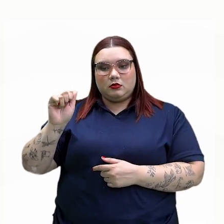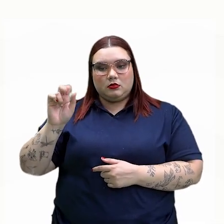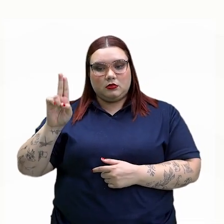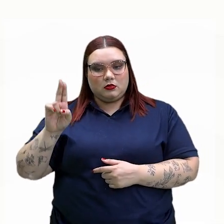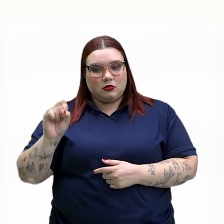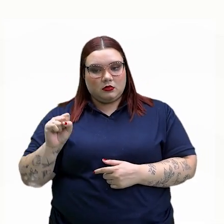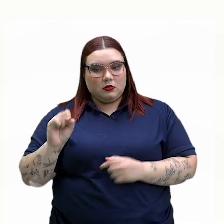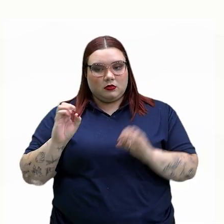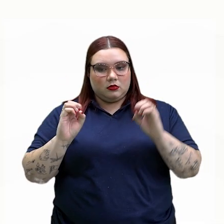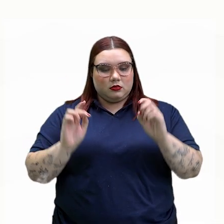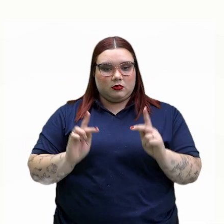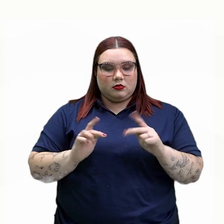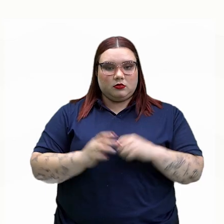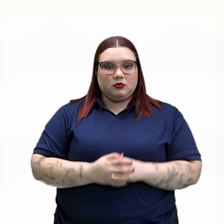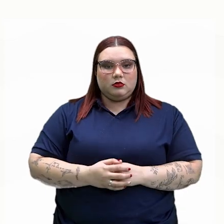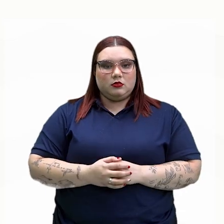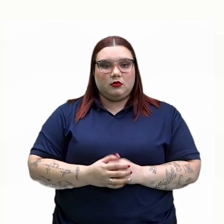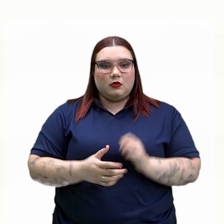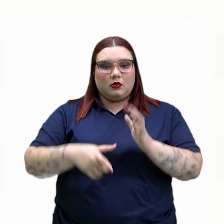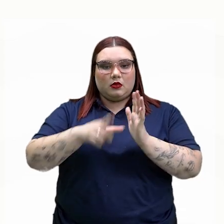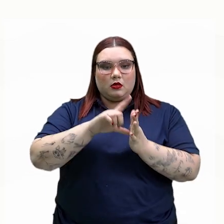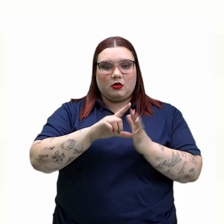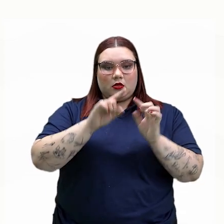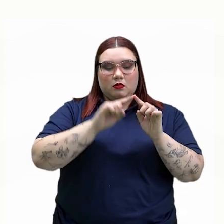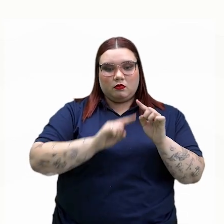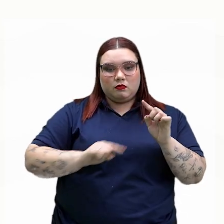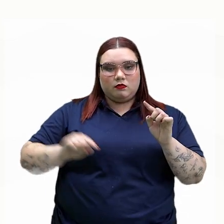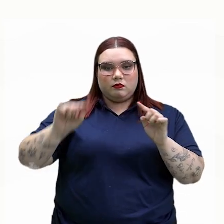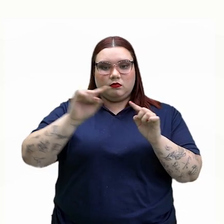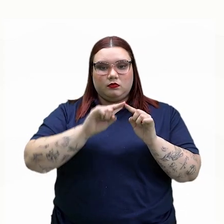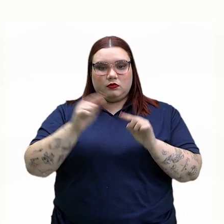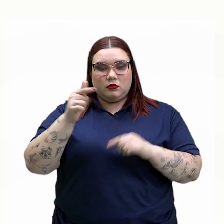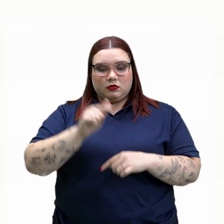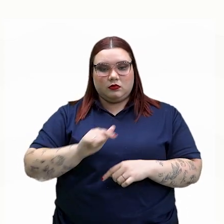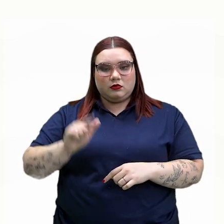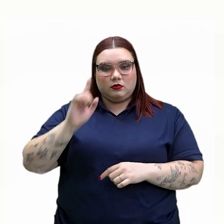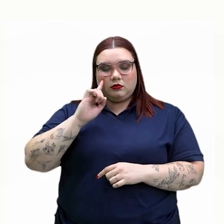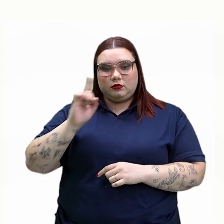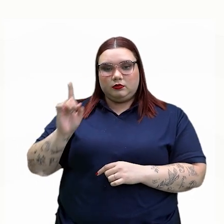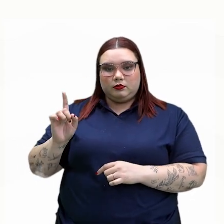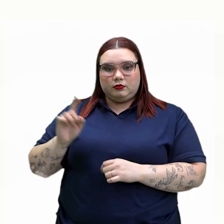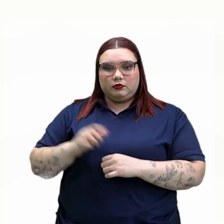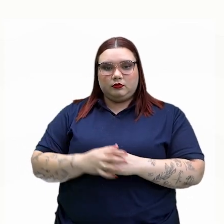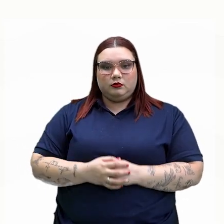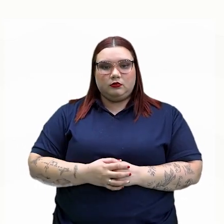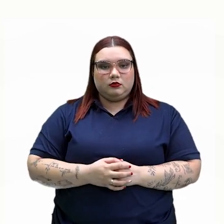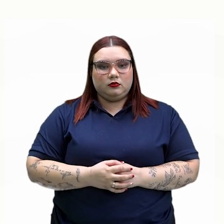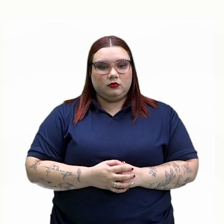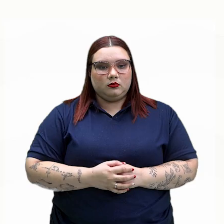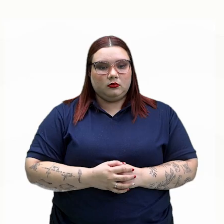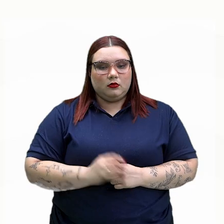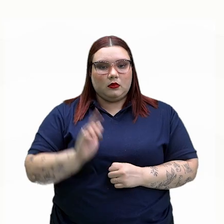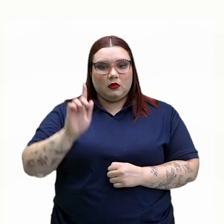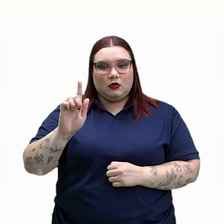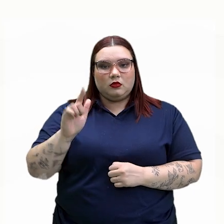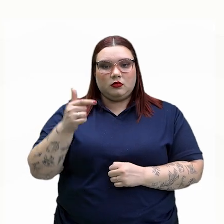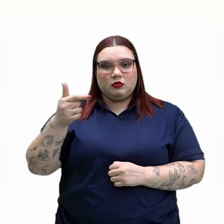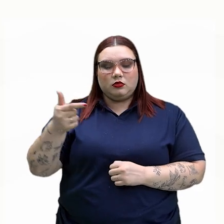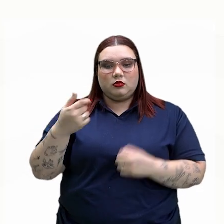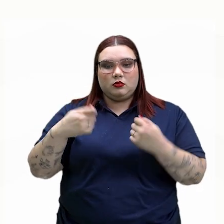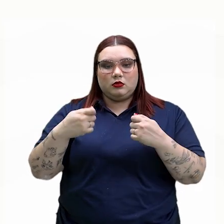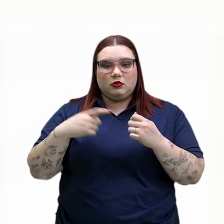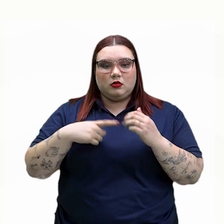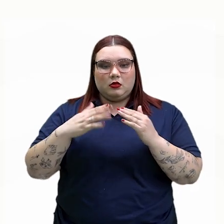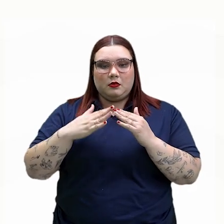10,72. Voltando lá naquele esboço gráfico que eu estava fazendo, ó, vai ter que ter, o G2 vai ter que